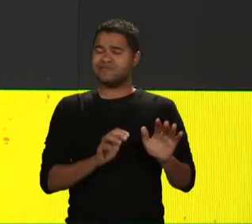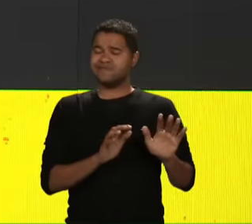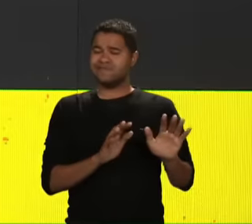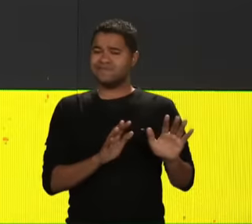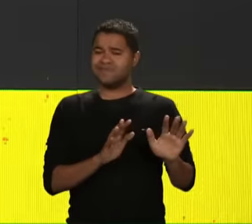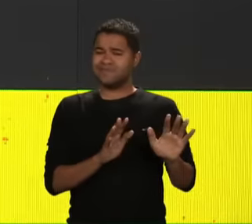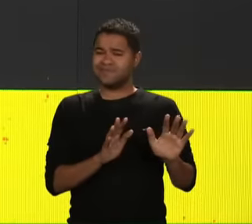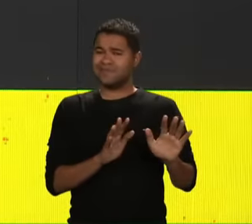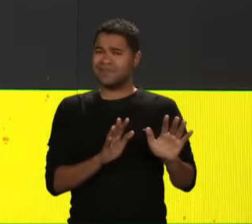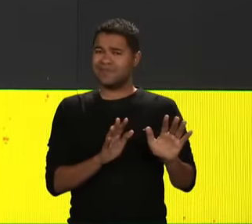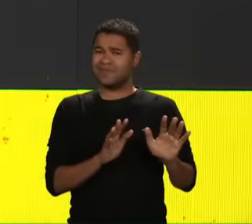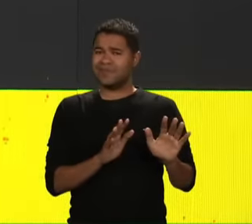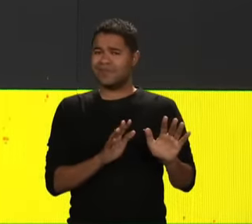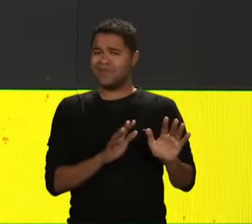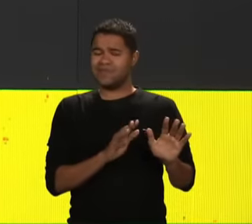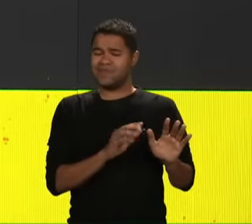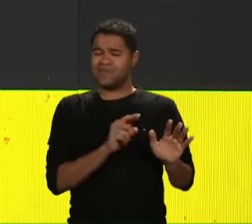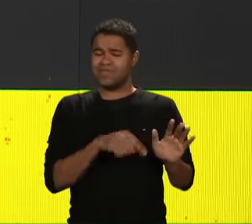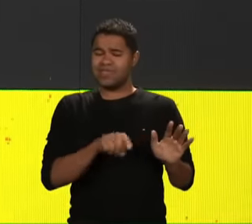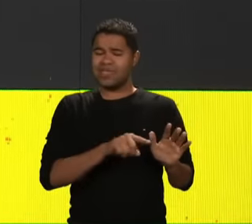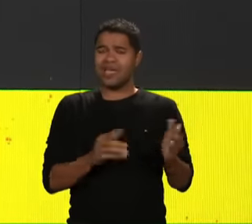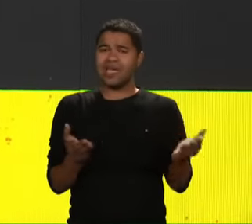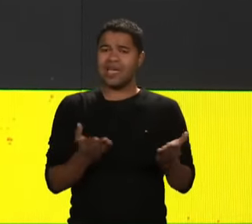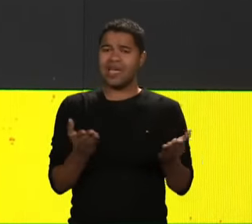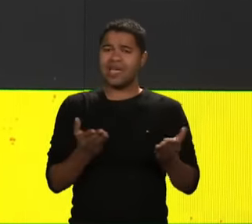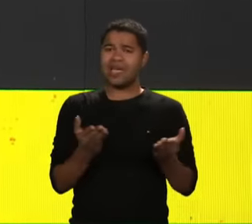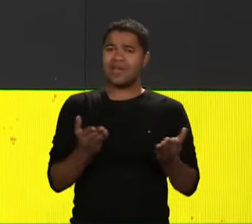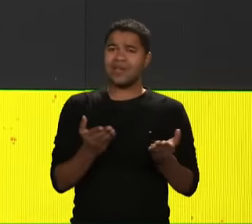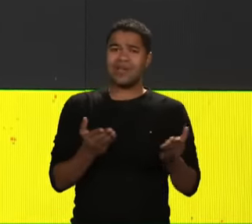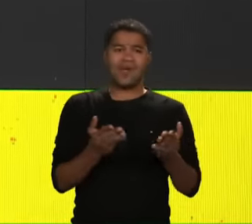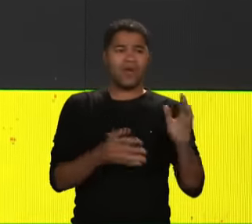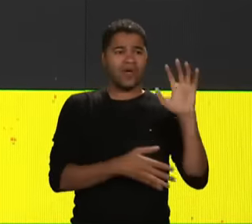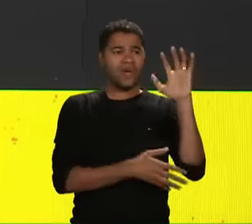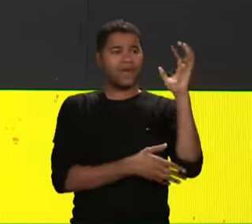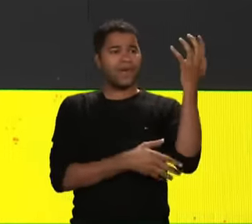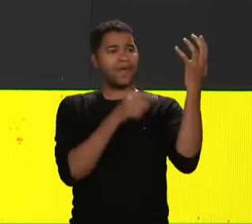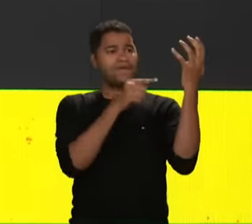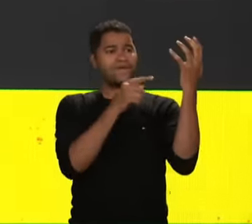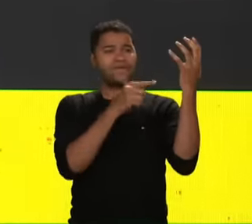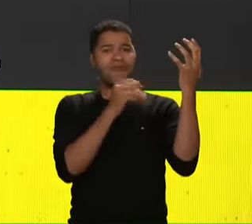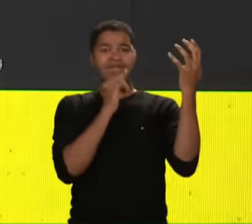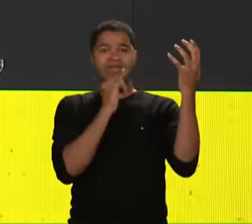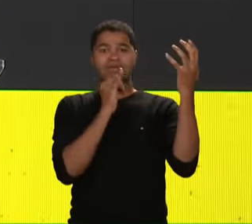limoeiro, você tem que produzir agora laranja serra d'água. Não vai conseguir.